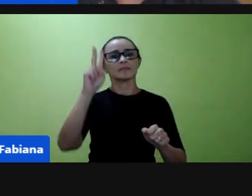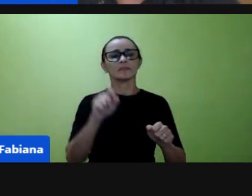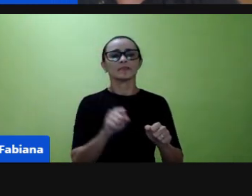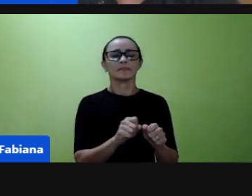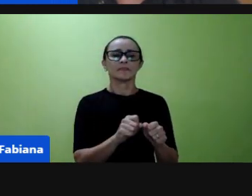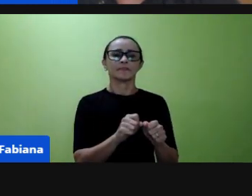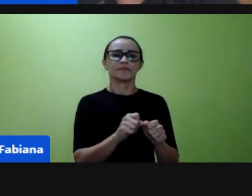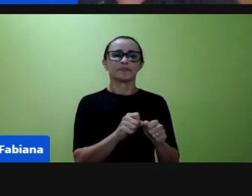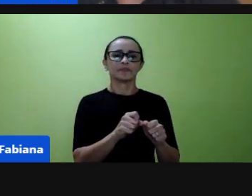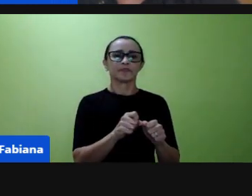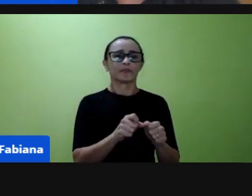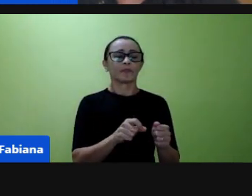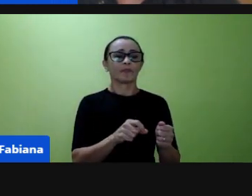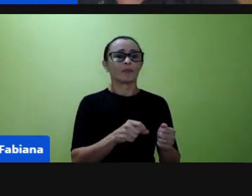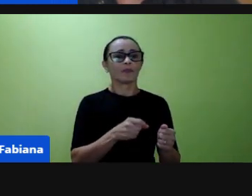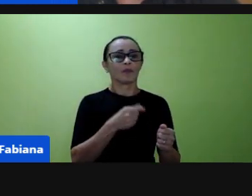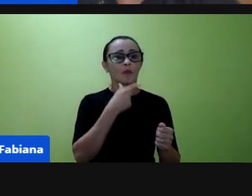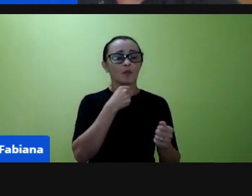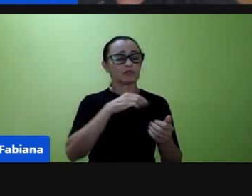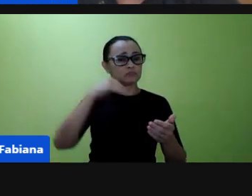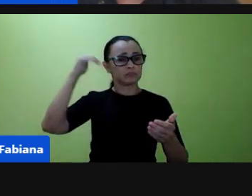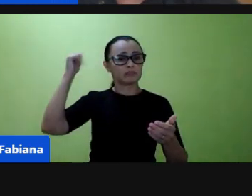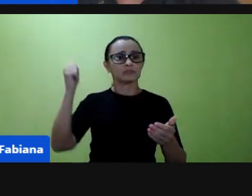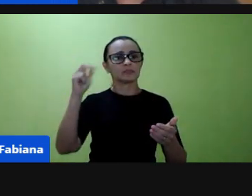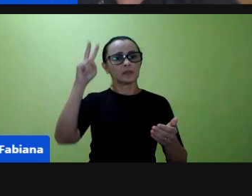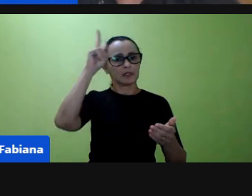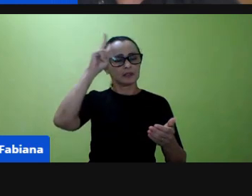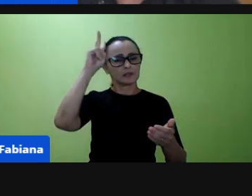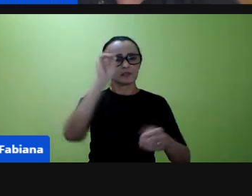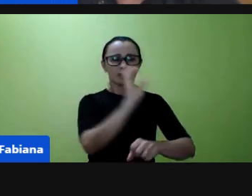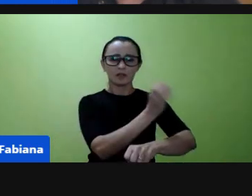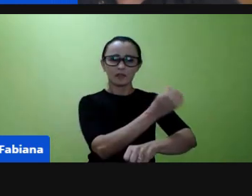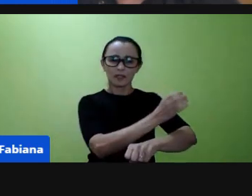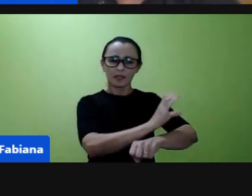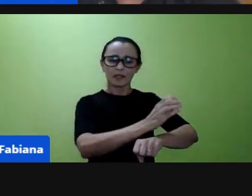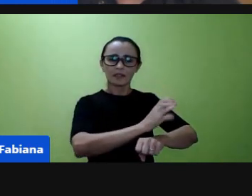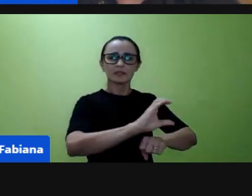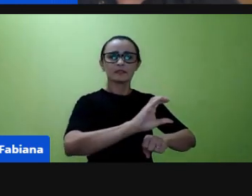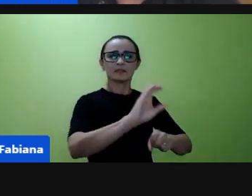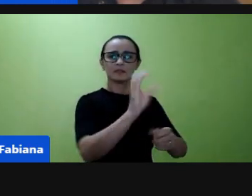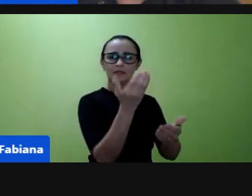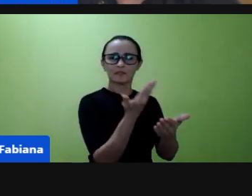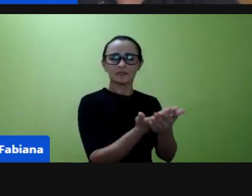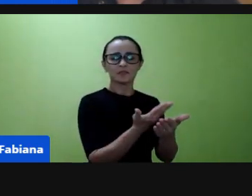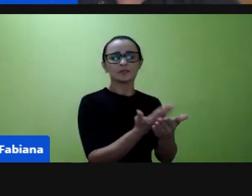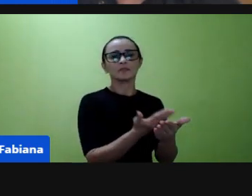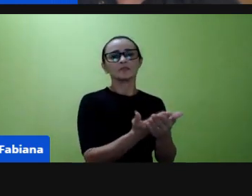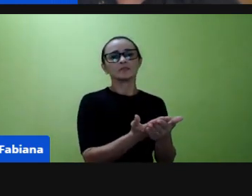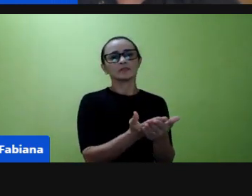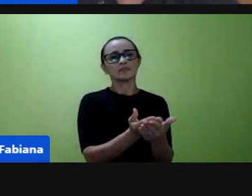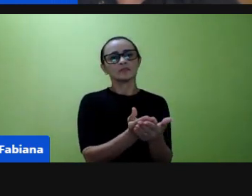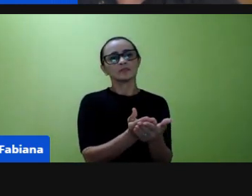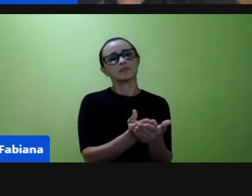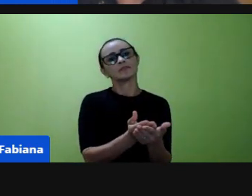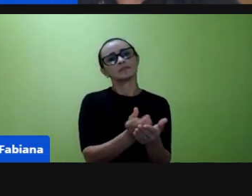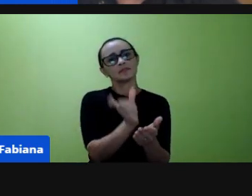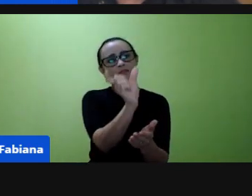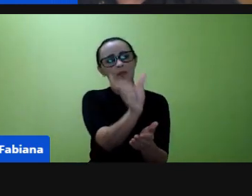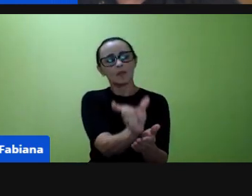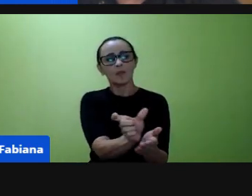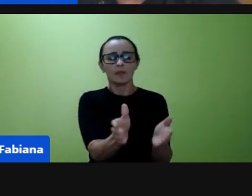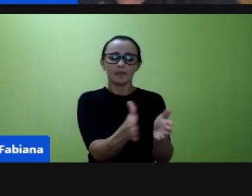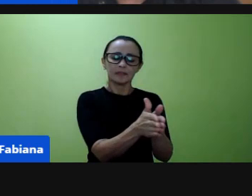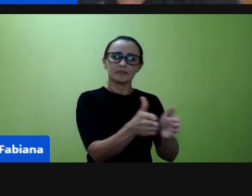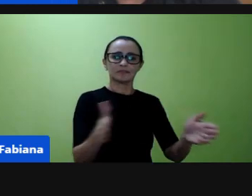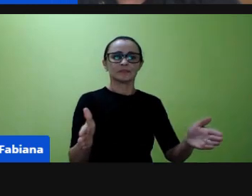que a história é a ciência do homem no tempo. Eu costumo dizer que o professor